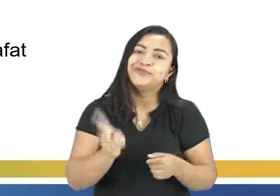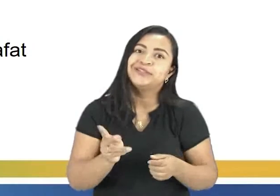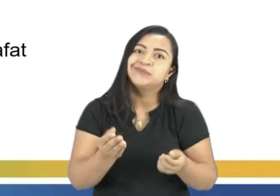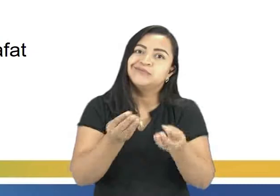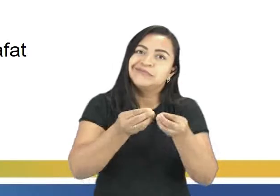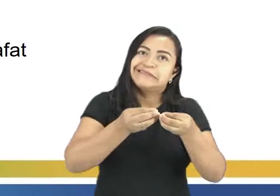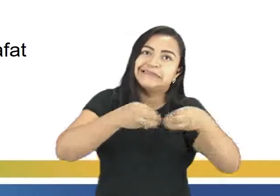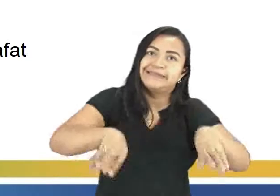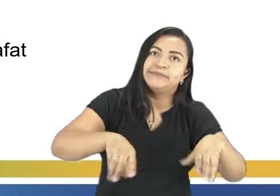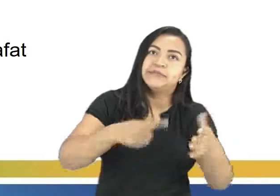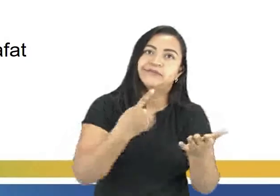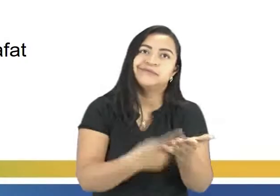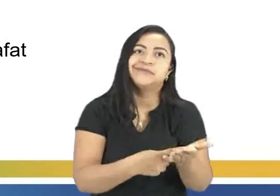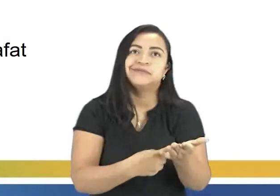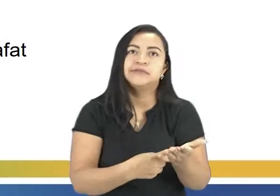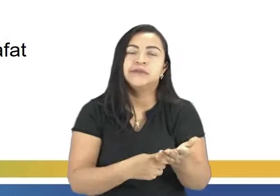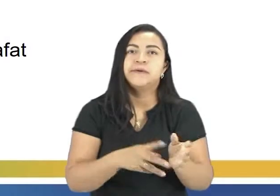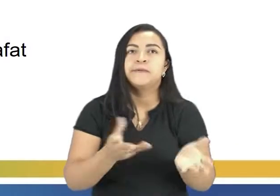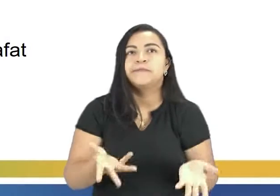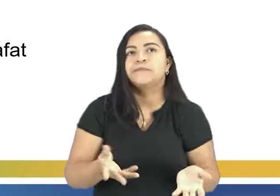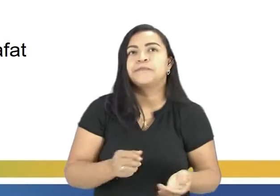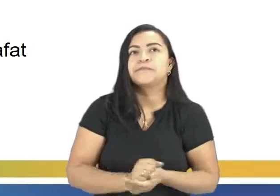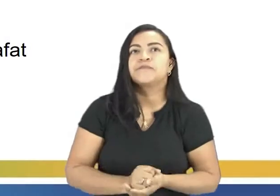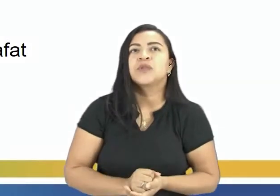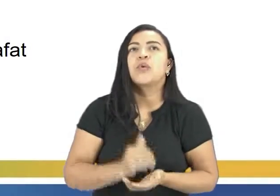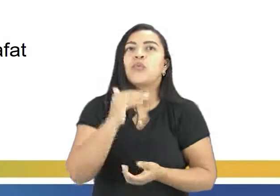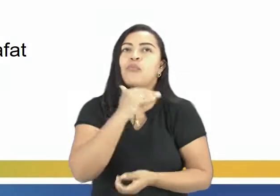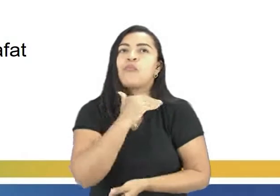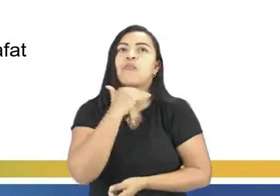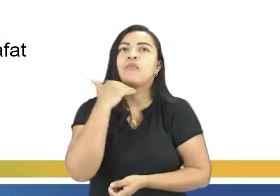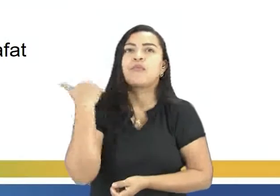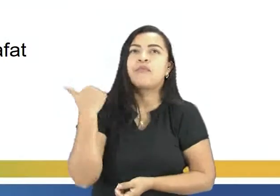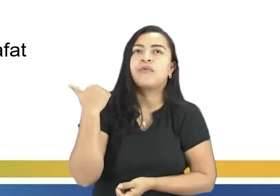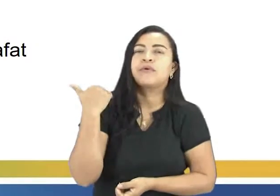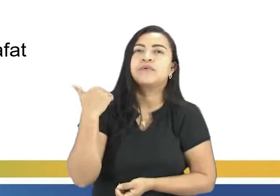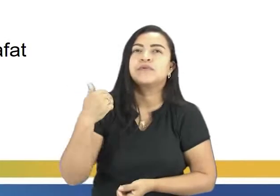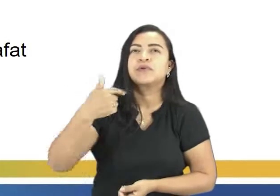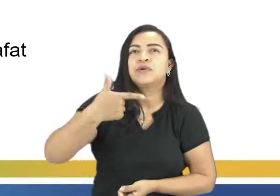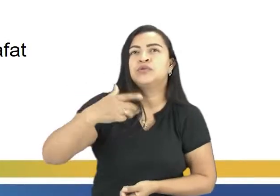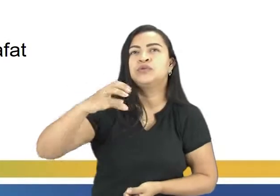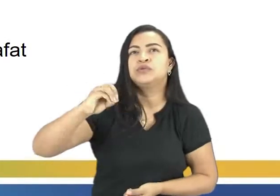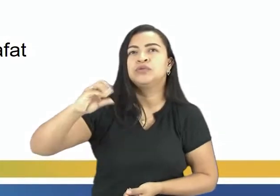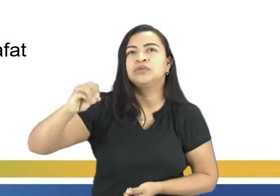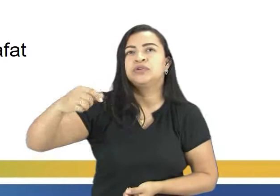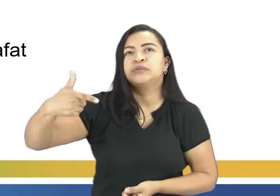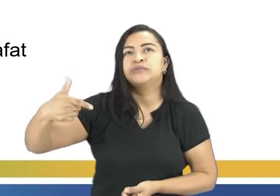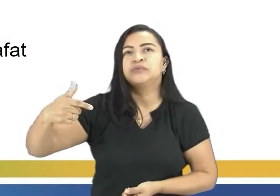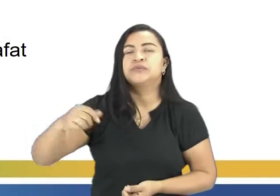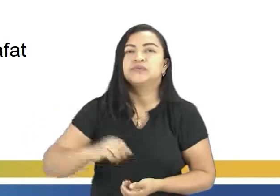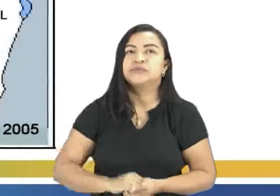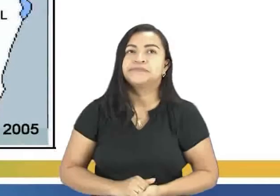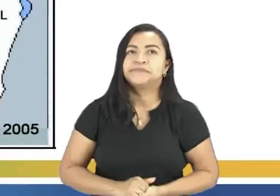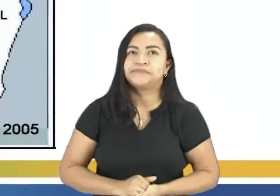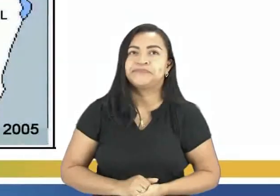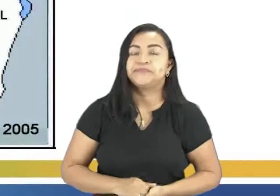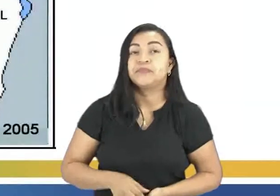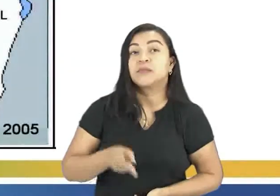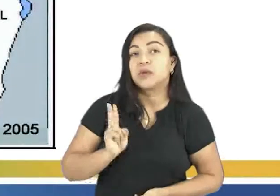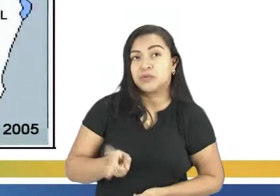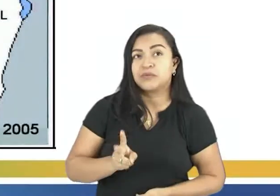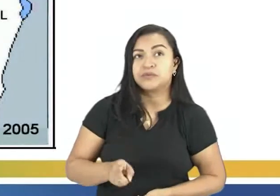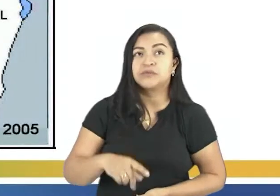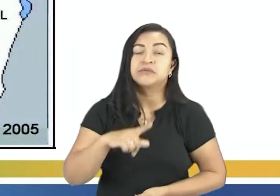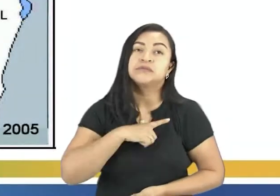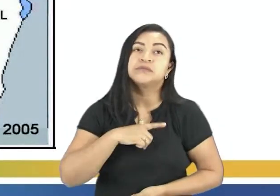tem a morte aí de Arafat, que é um dos importantes líderes do movimento, até mesmo perante a paz. Continuando no nosso material,